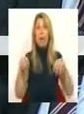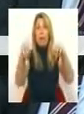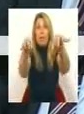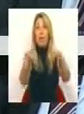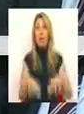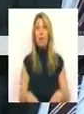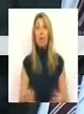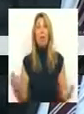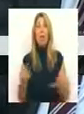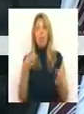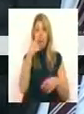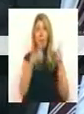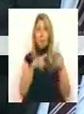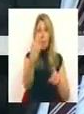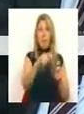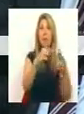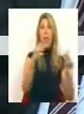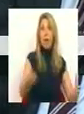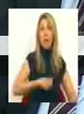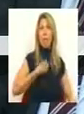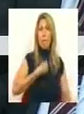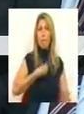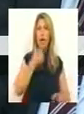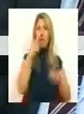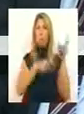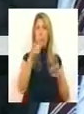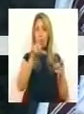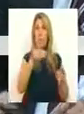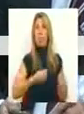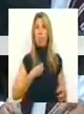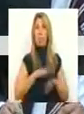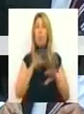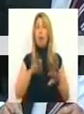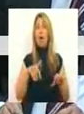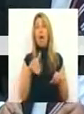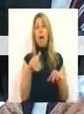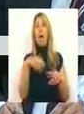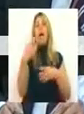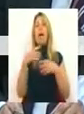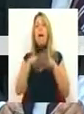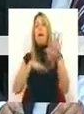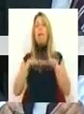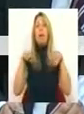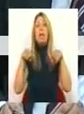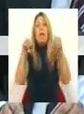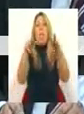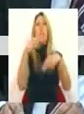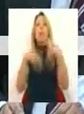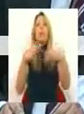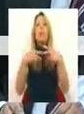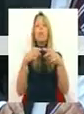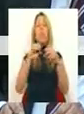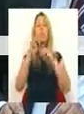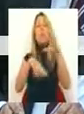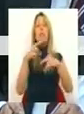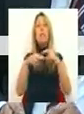muito tem preocupado os autarcas, as populações, que é, vai ser feita a modernização e a eletrificação da linha do Minho, mas não estão acauteladas as